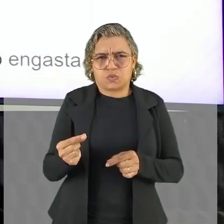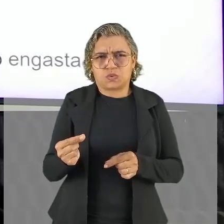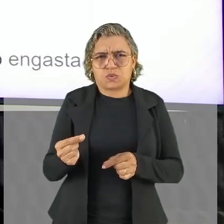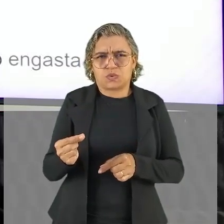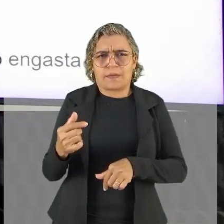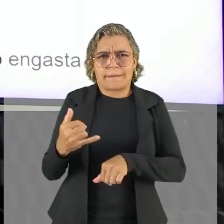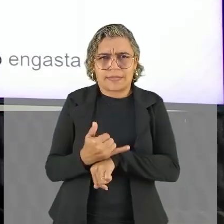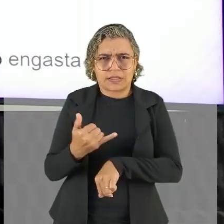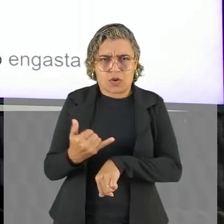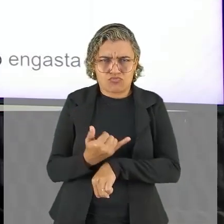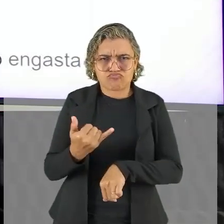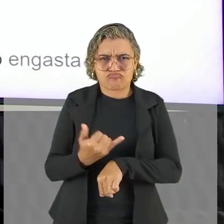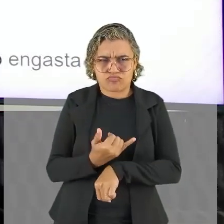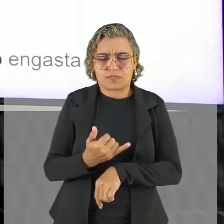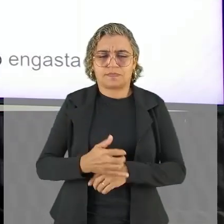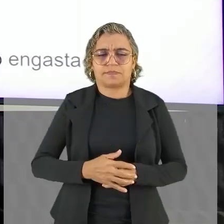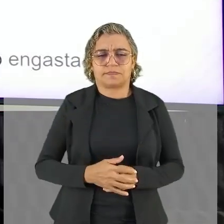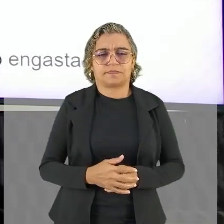metal? Pois é.